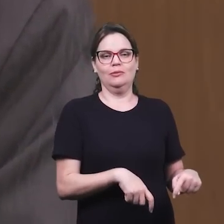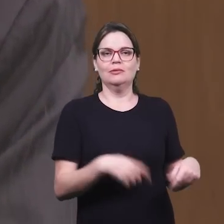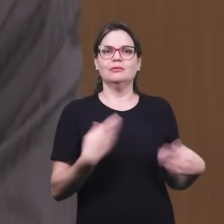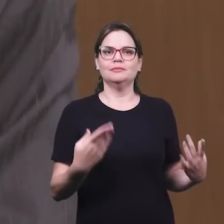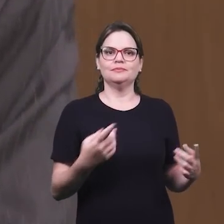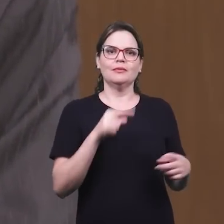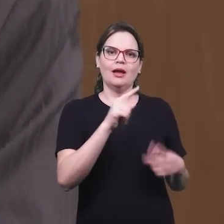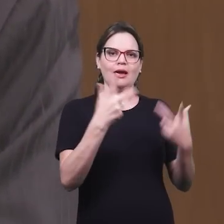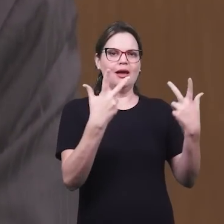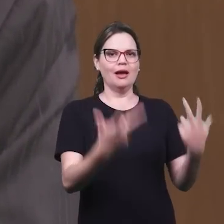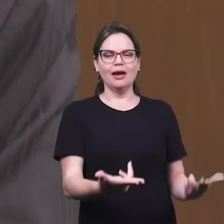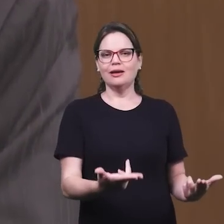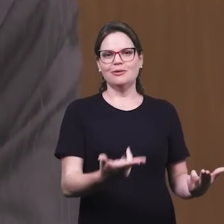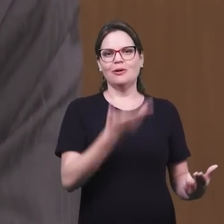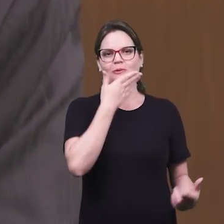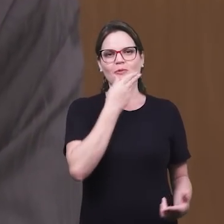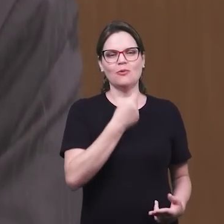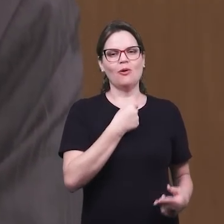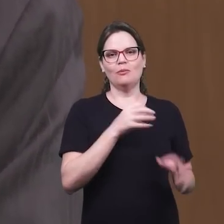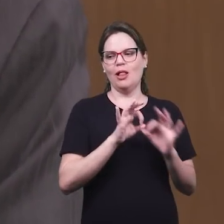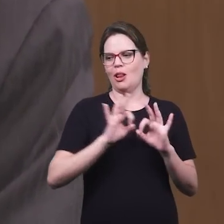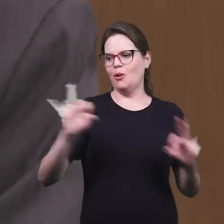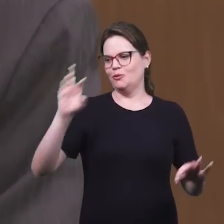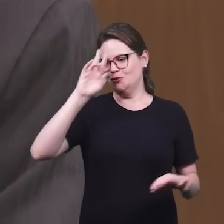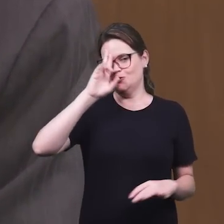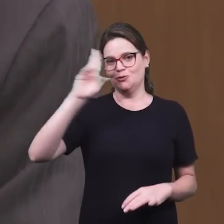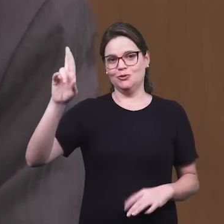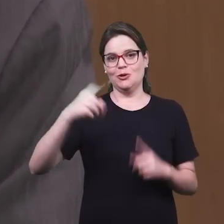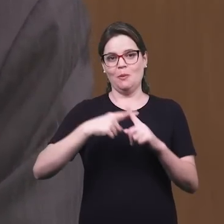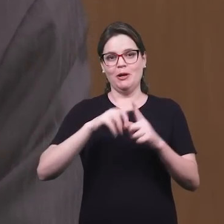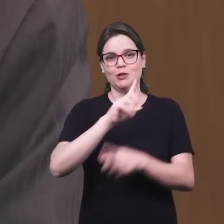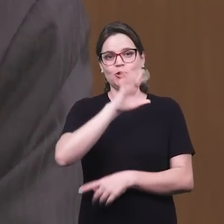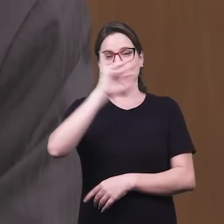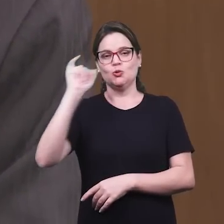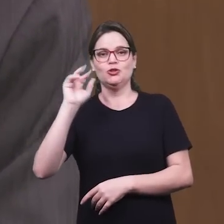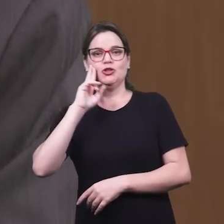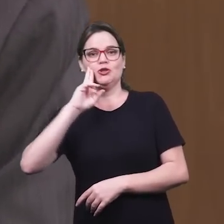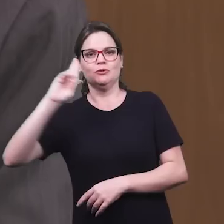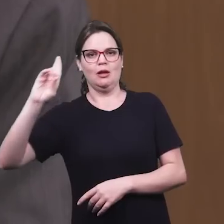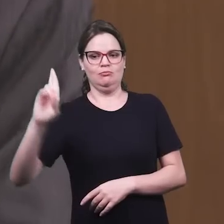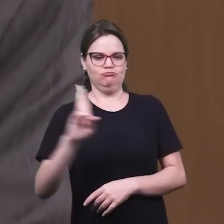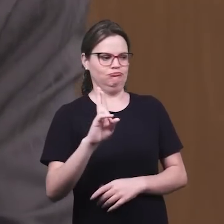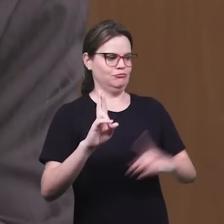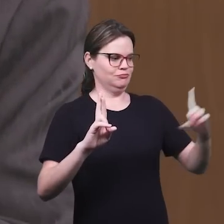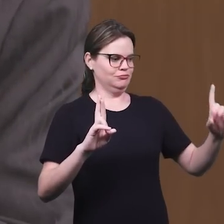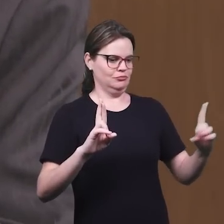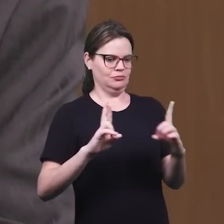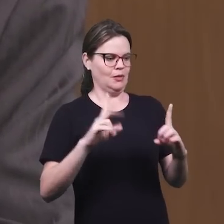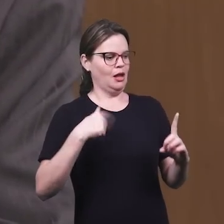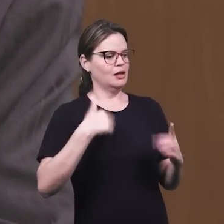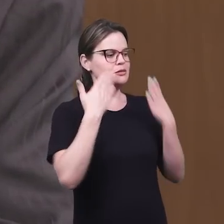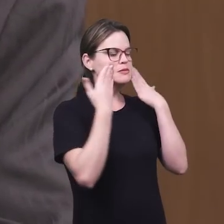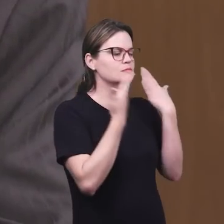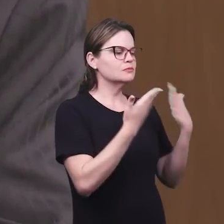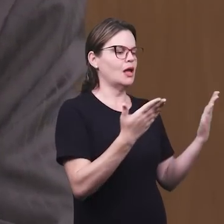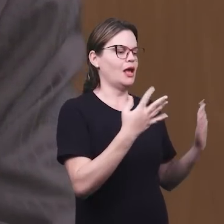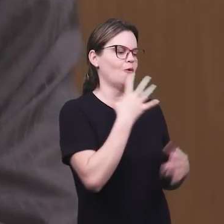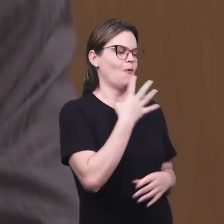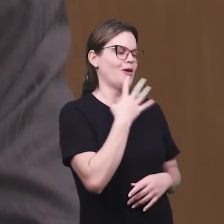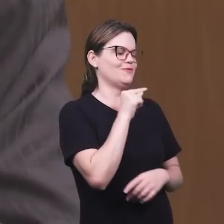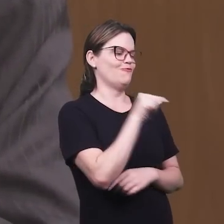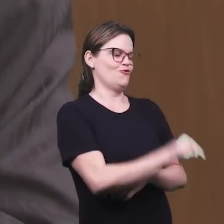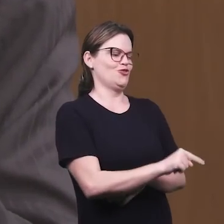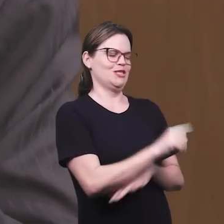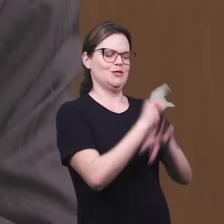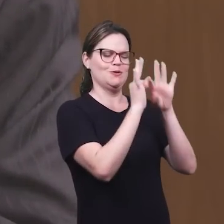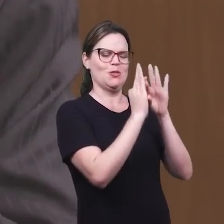um projeto de vida eterna. Mas o dia que Jesus se apresentou para ele, Jesus conhece a cada um de nós. Ele sabe